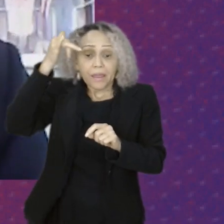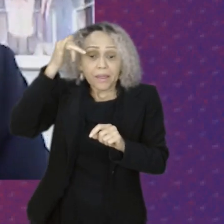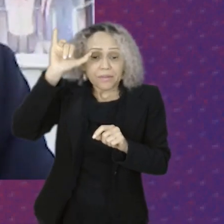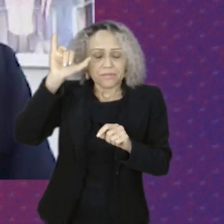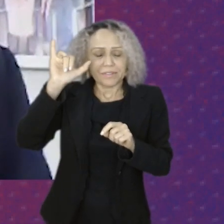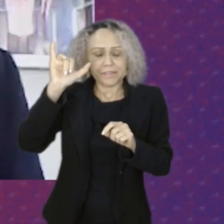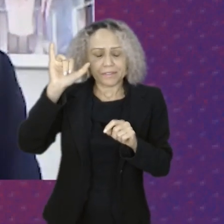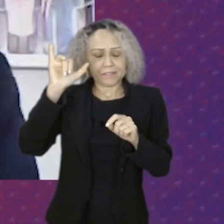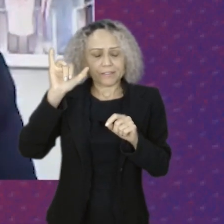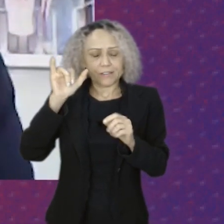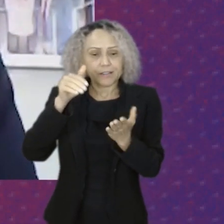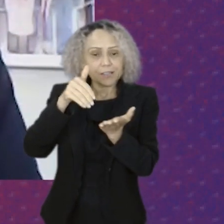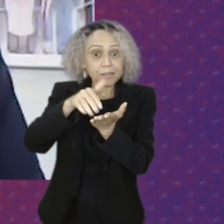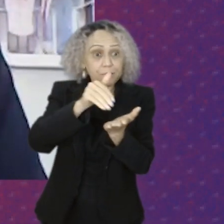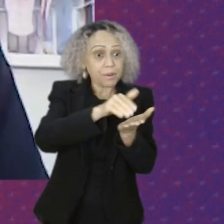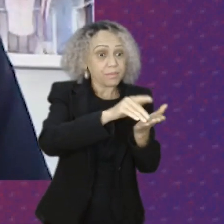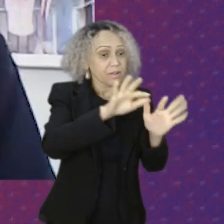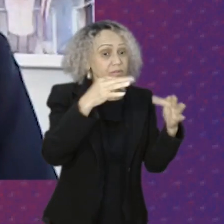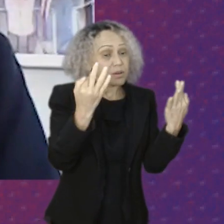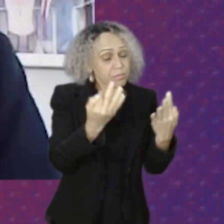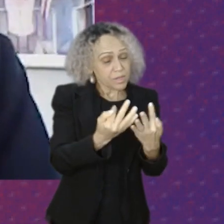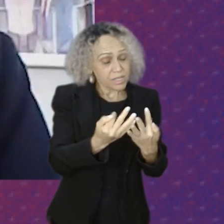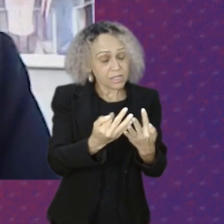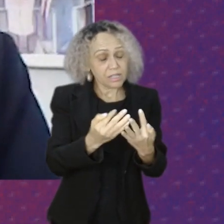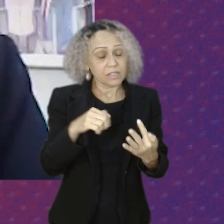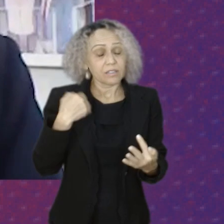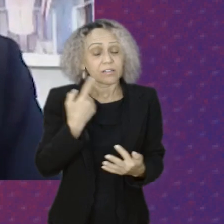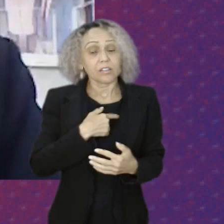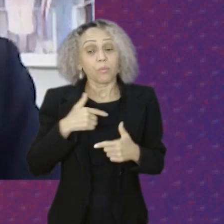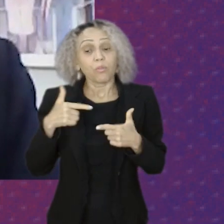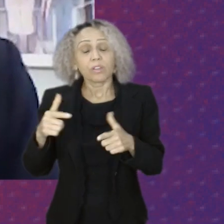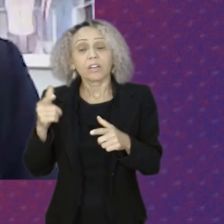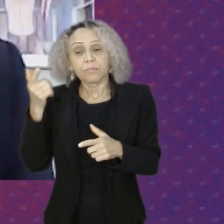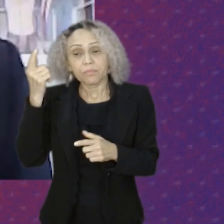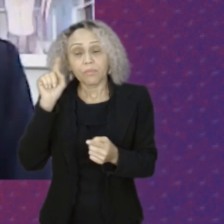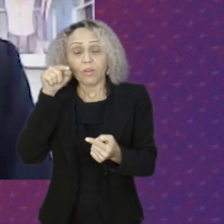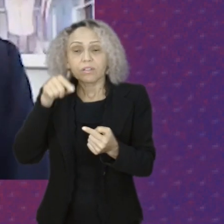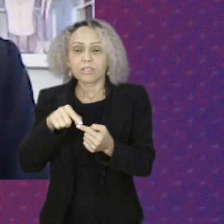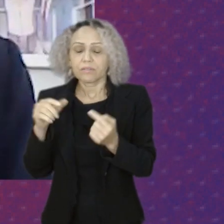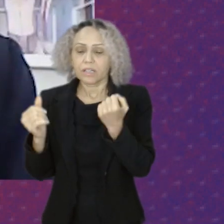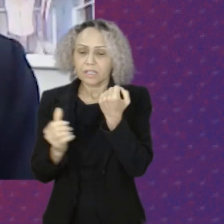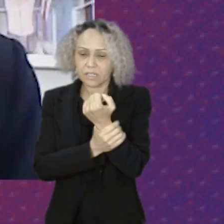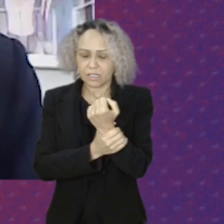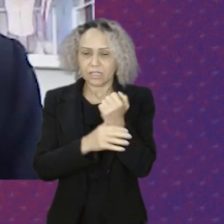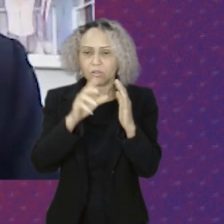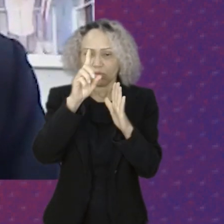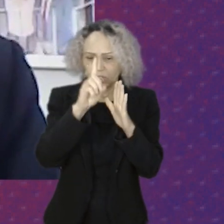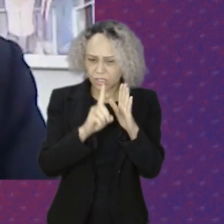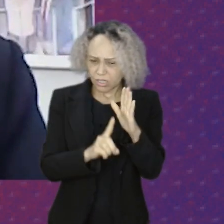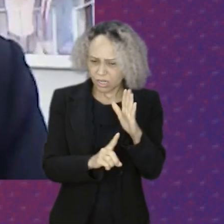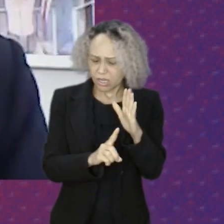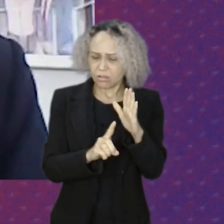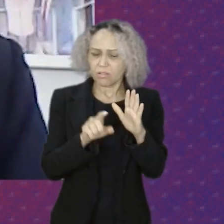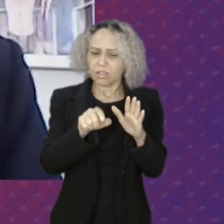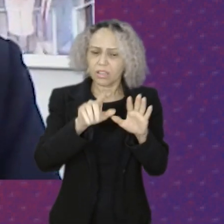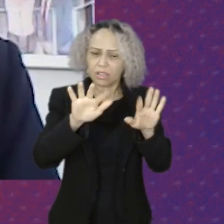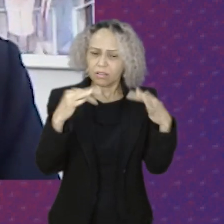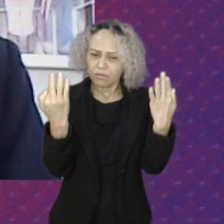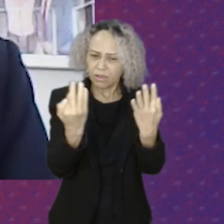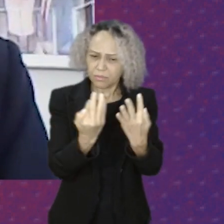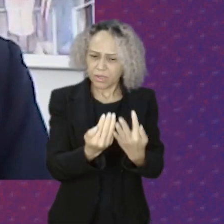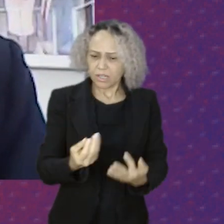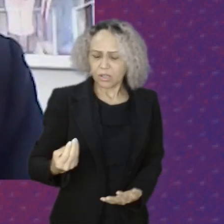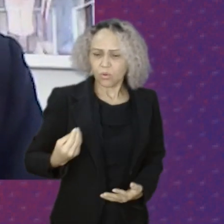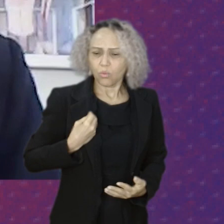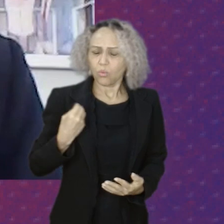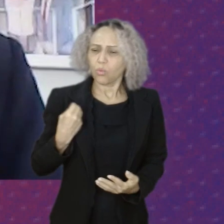nós estamos nessa base aí de sustentação para que essas centenas de famílias, de pessoas, não saiam desses engenhos